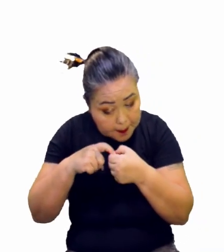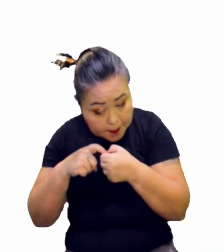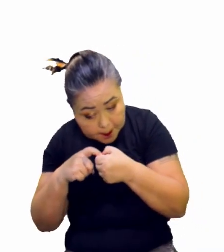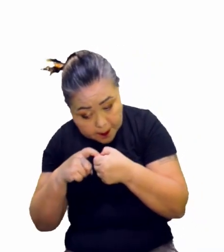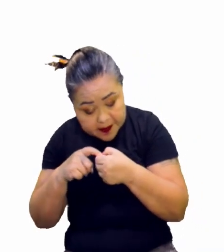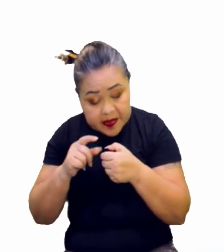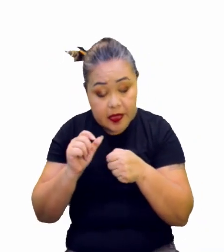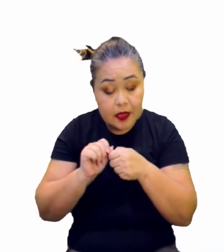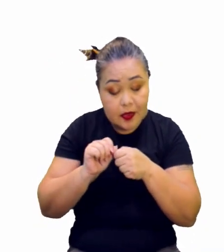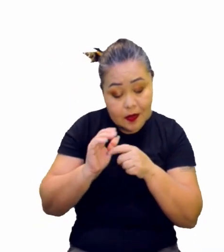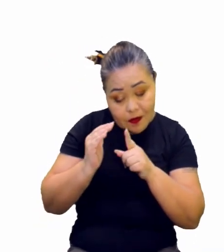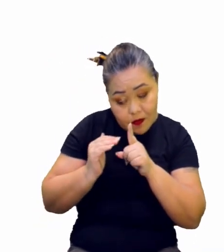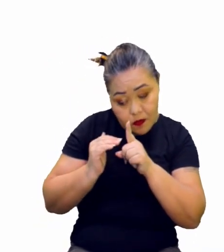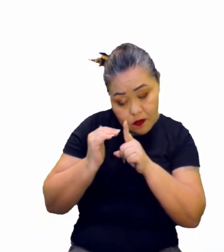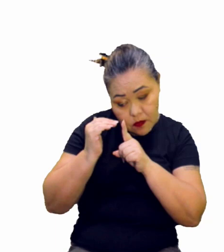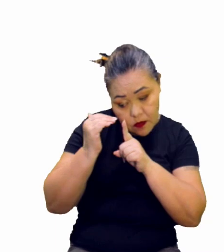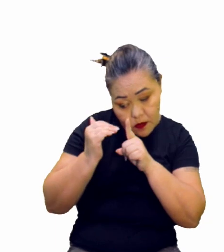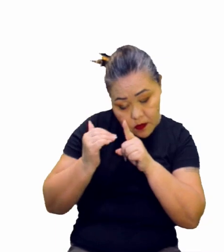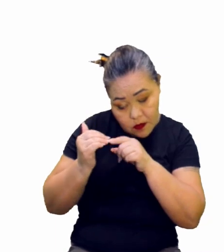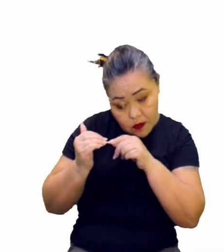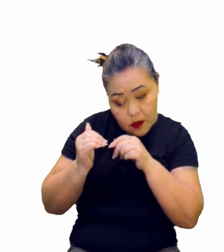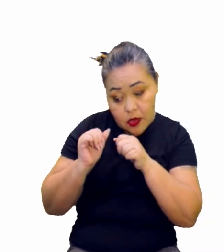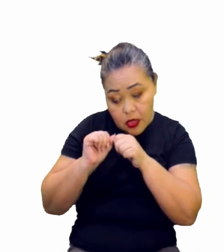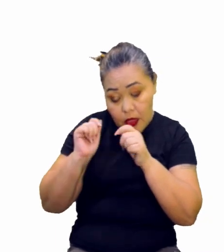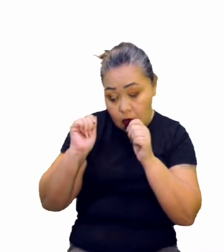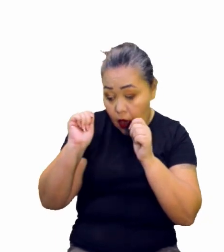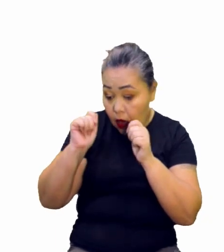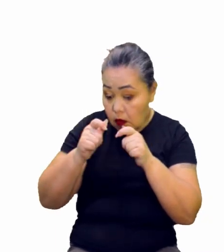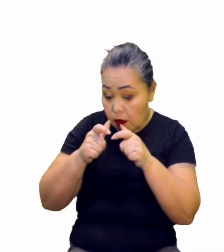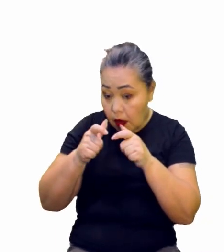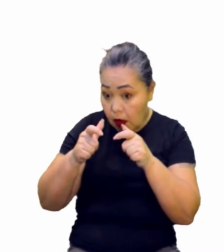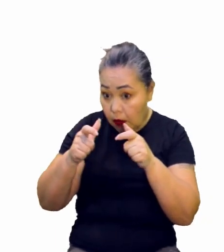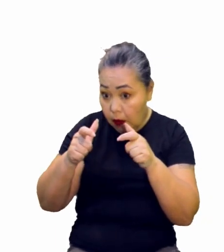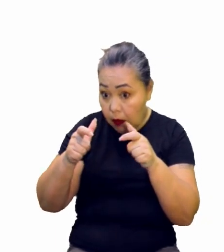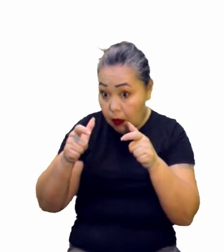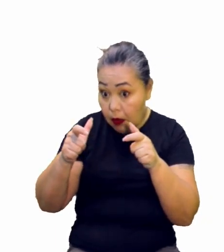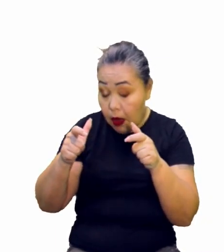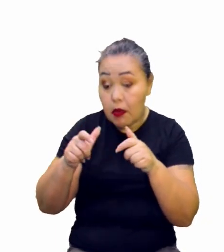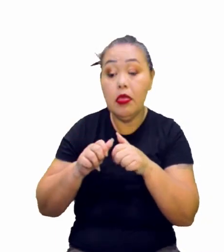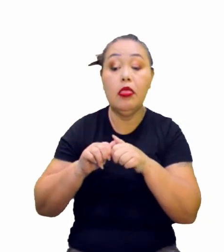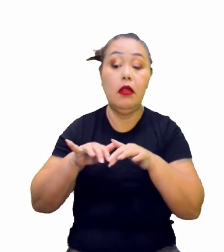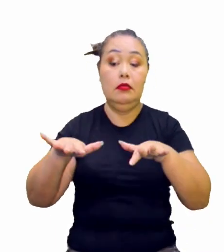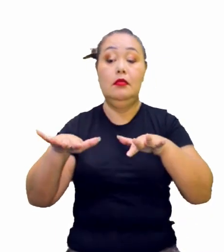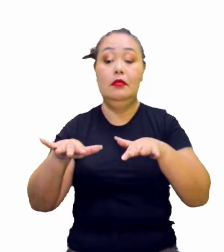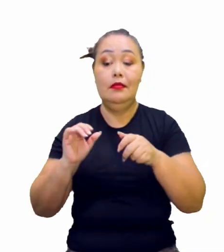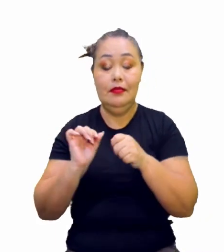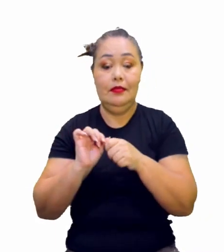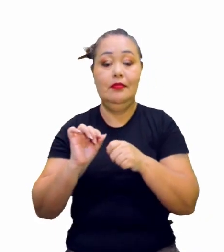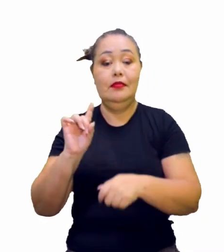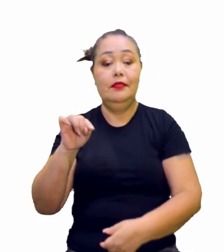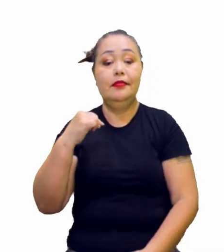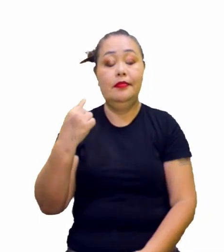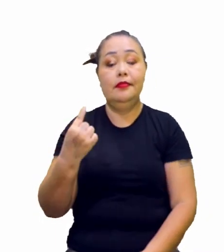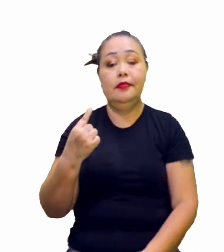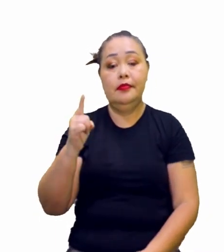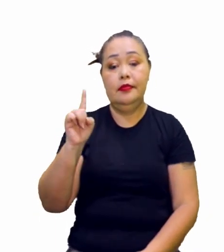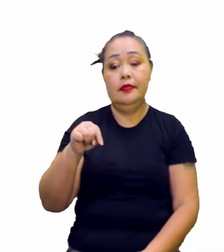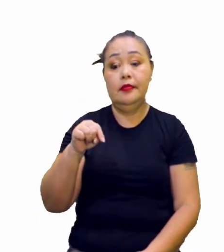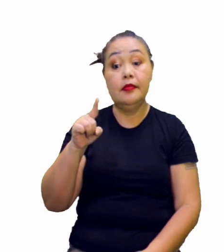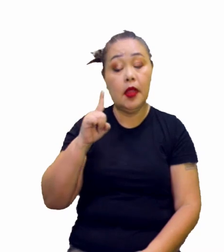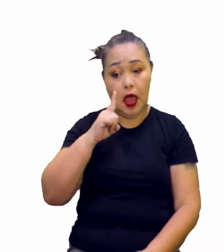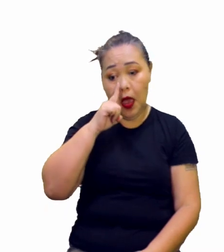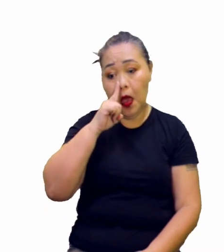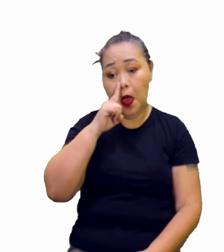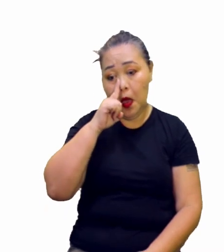alto grau de endemismo, o que é tão... que estão em grande ameaça